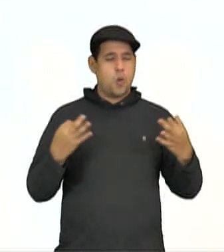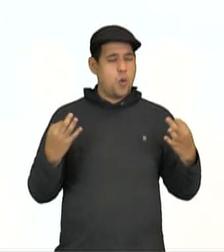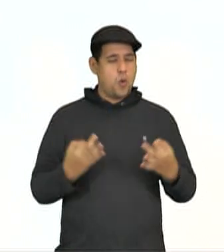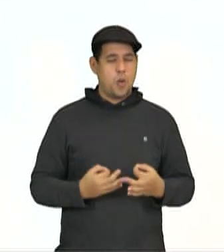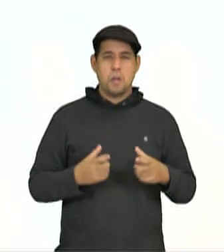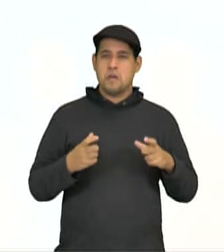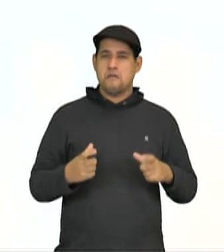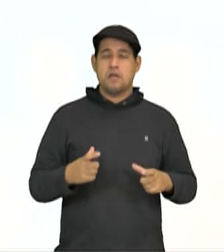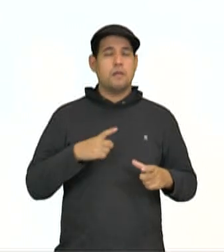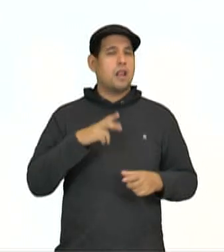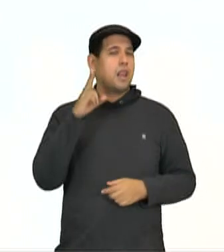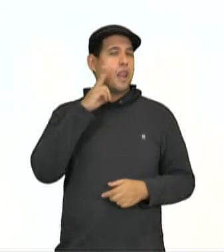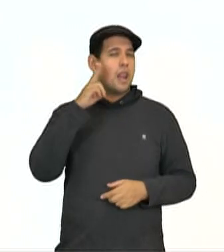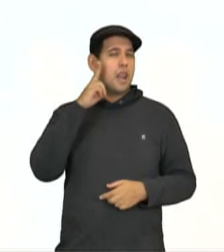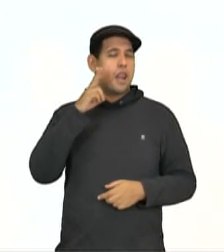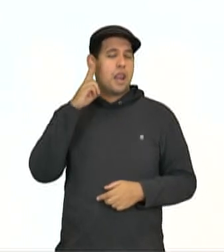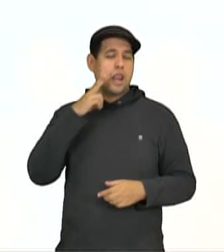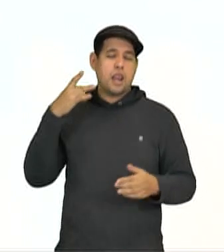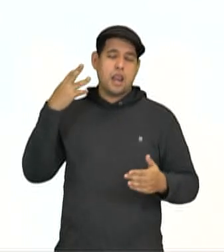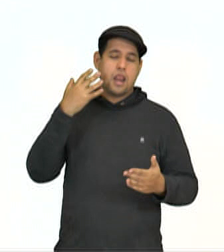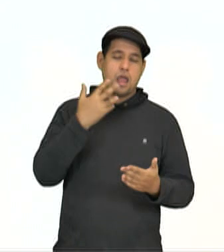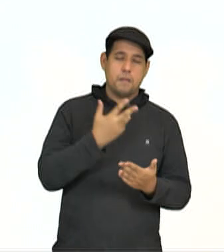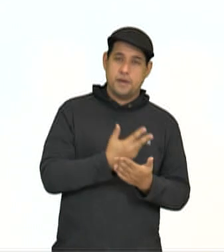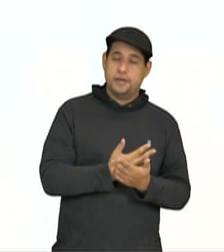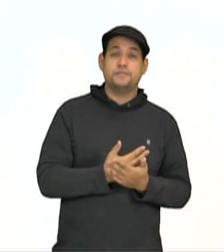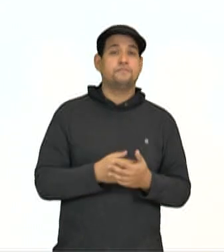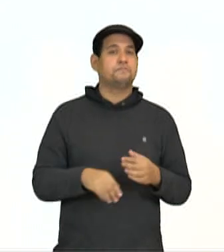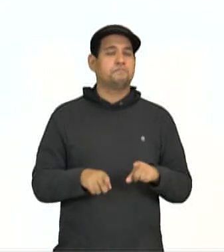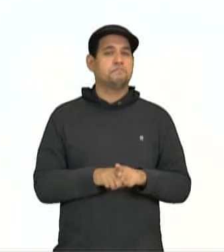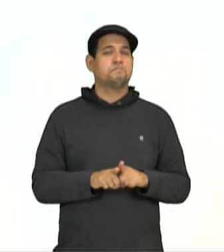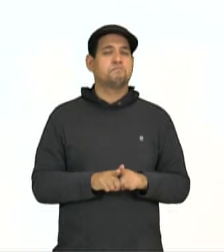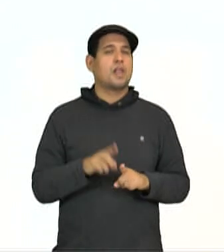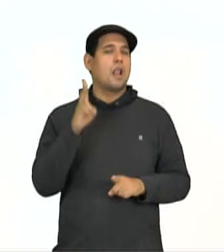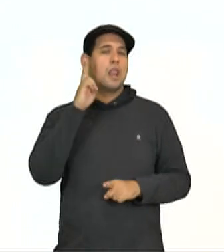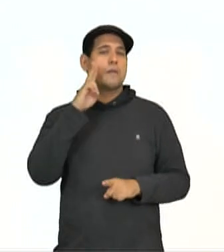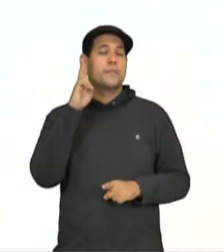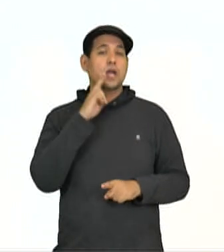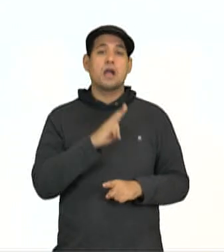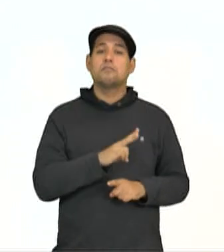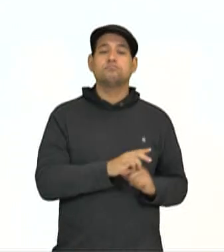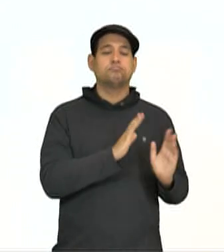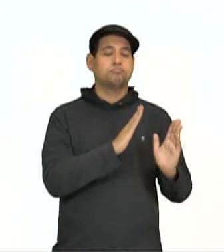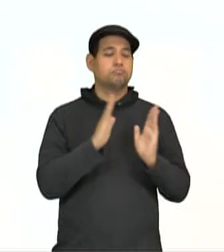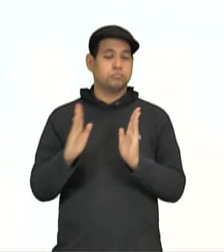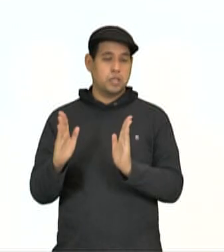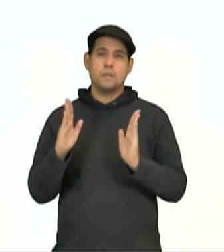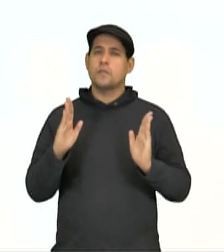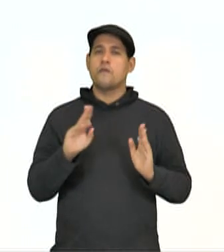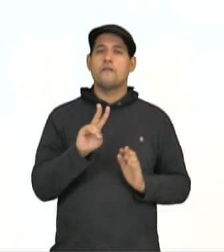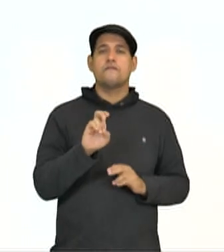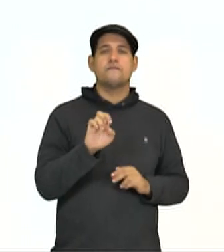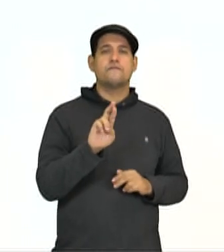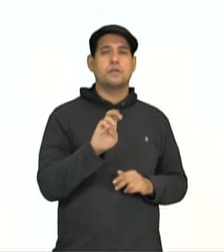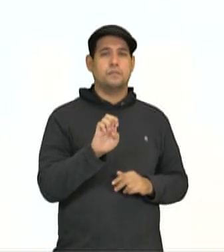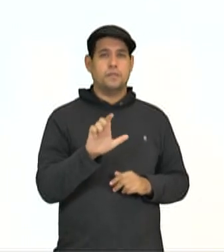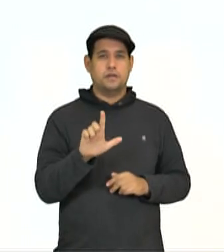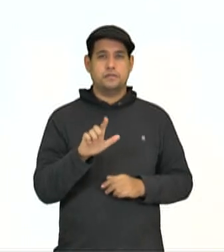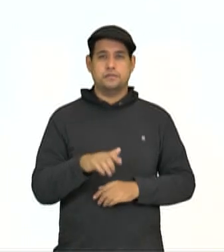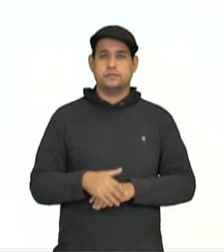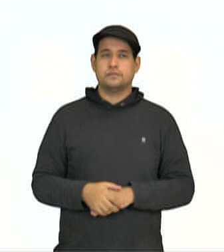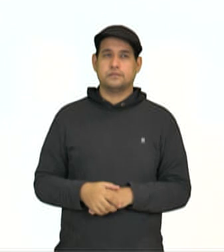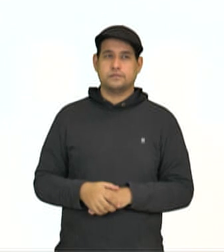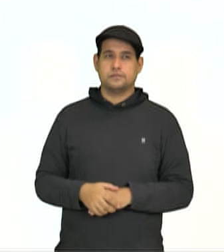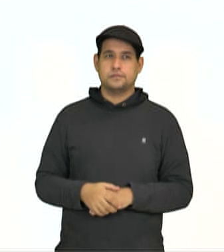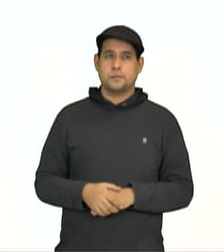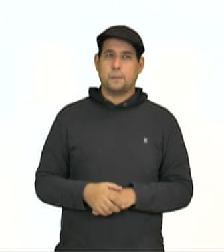momento para estar relembrando aí. Fala que o professor, se for preciso, tá relembrando aí os tempos verbais. Tá bom?